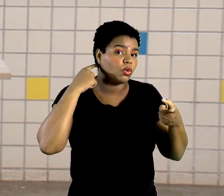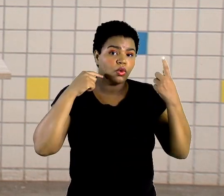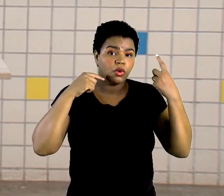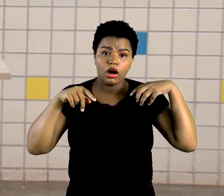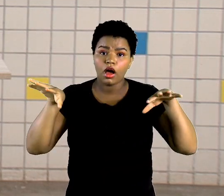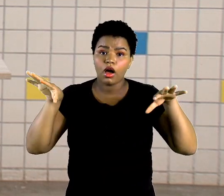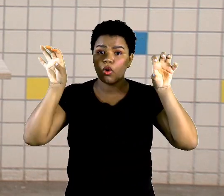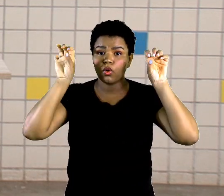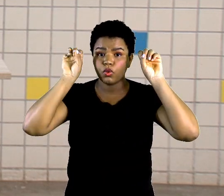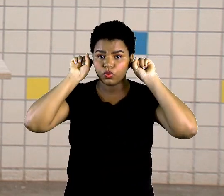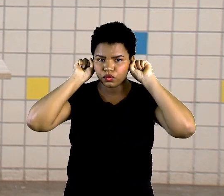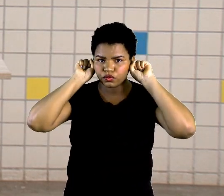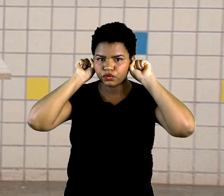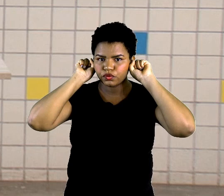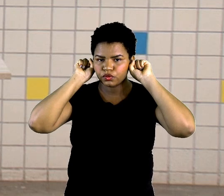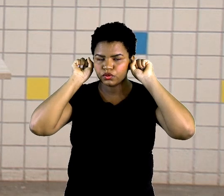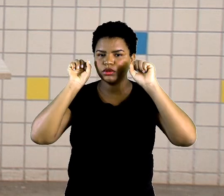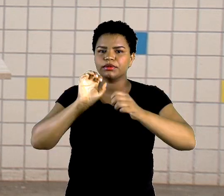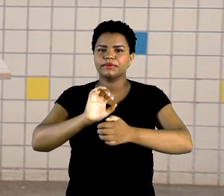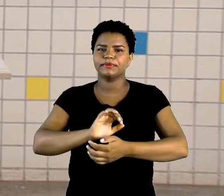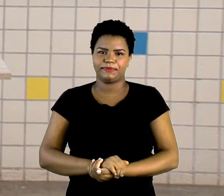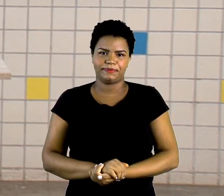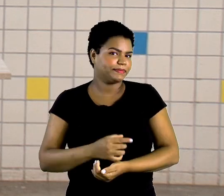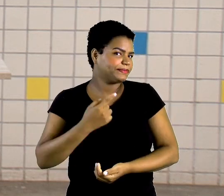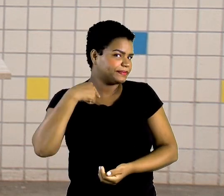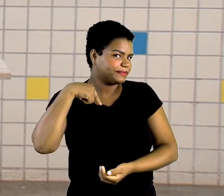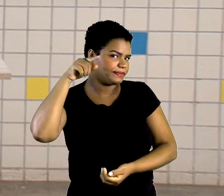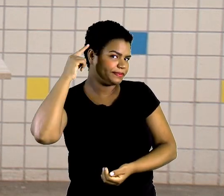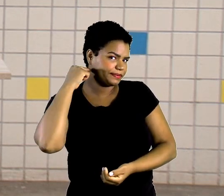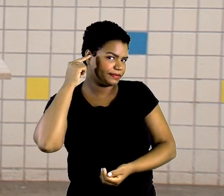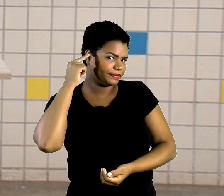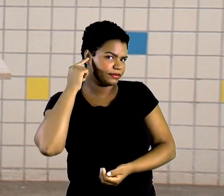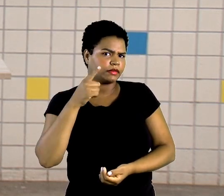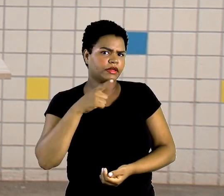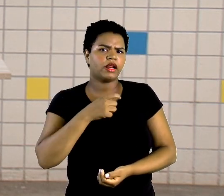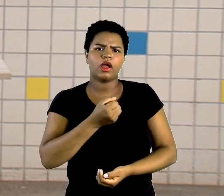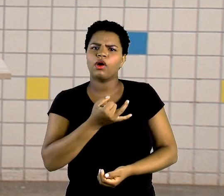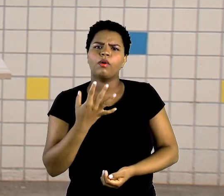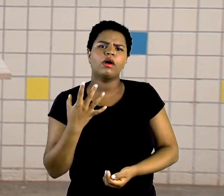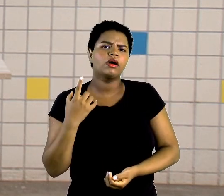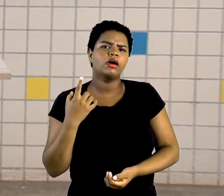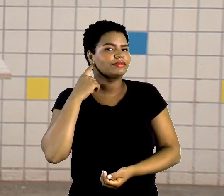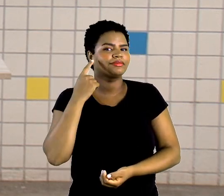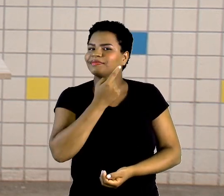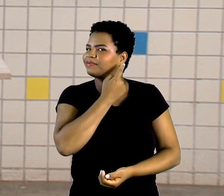orelhas. A orelha. Nós temos quantas orelhas? 2, e